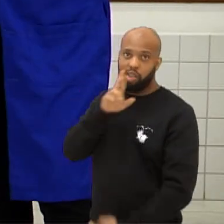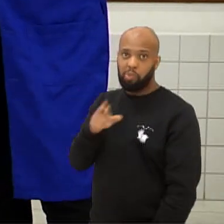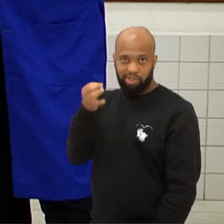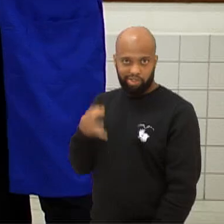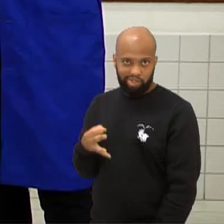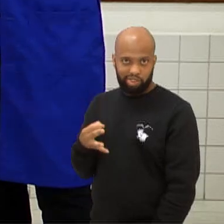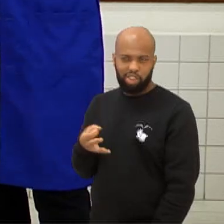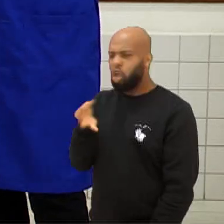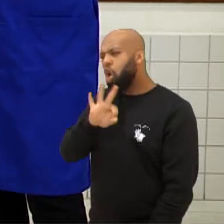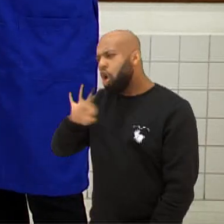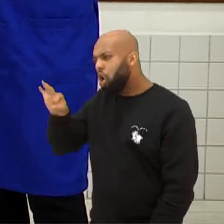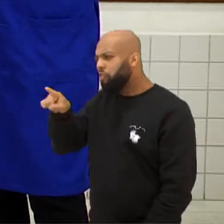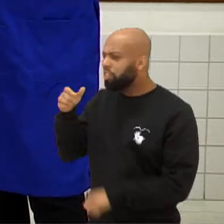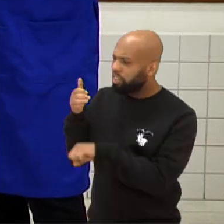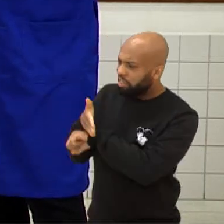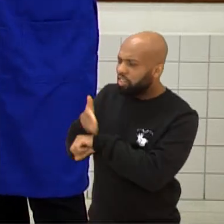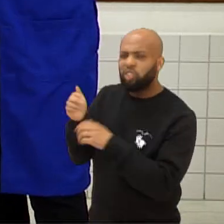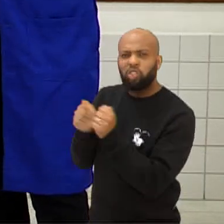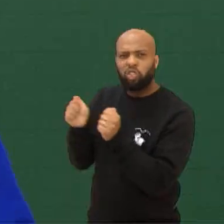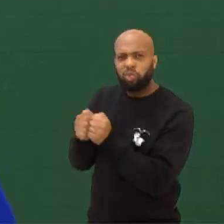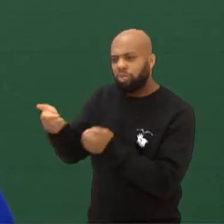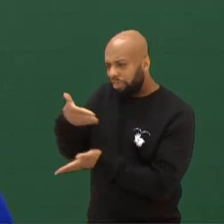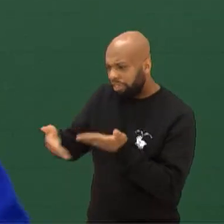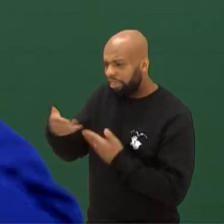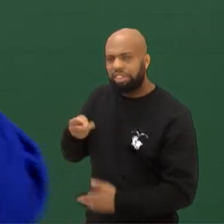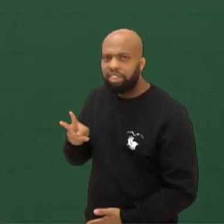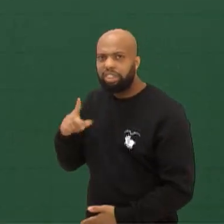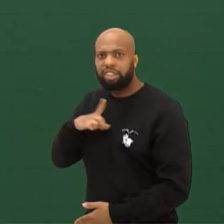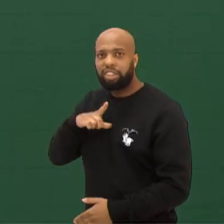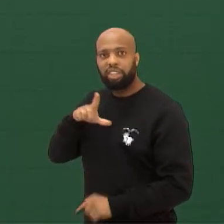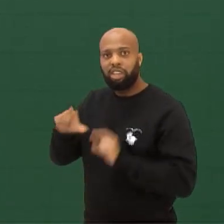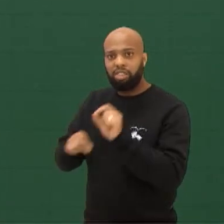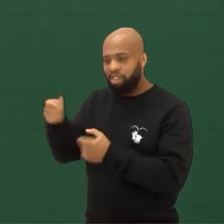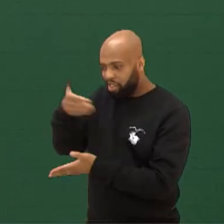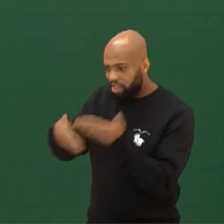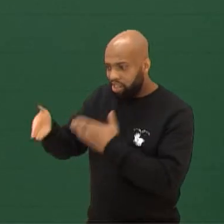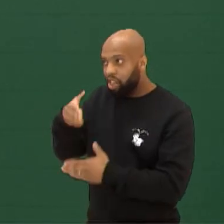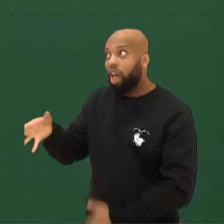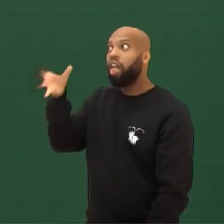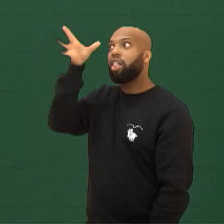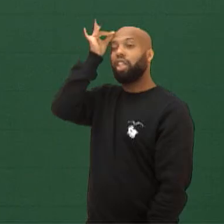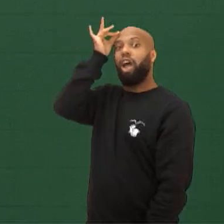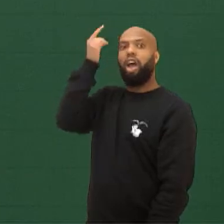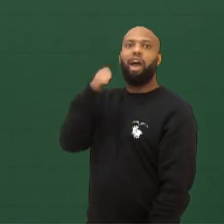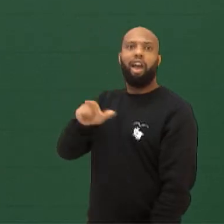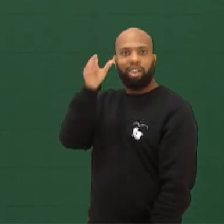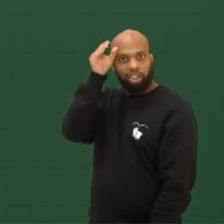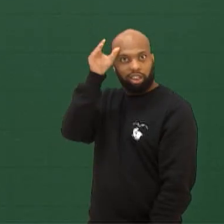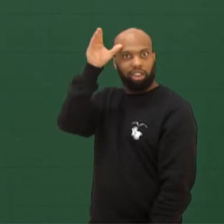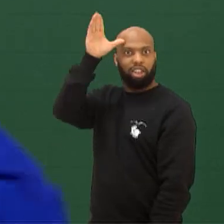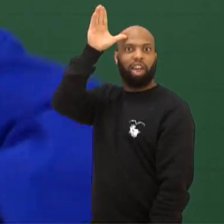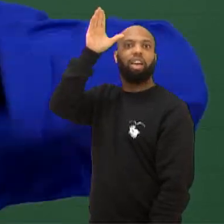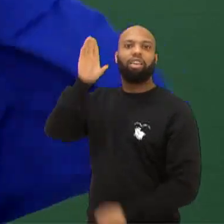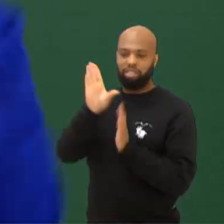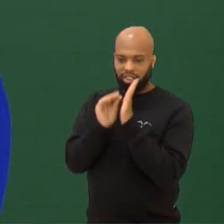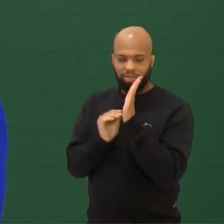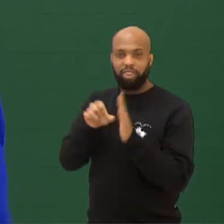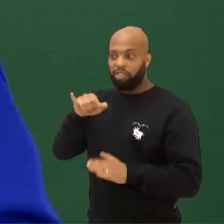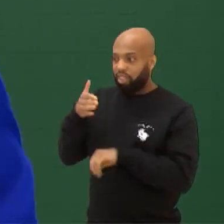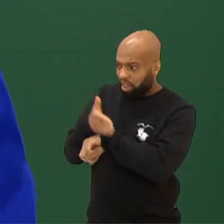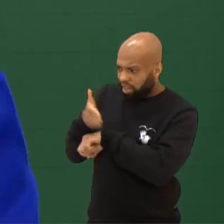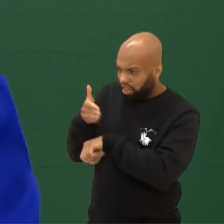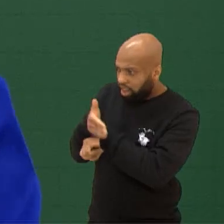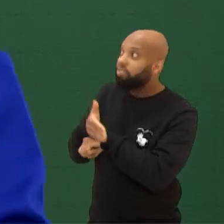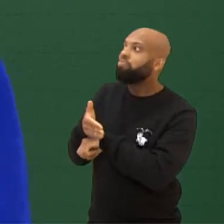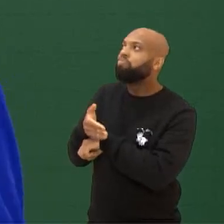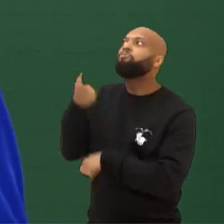Ótima participação, sempre estejam interagindo. Quanto mais a interação, mais é a fixação de conteúdos. Então, quanto mais vocês participaram, mais